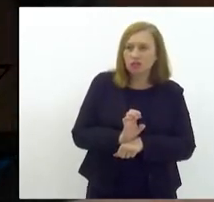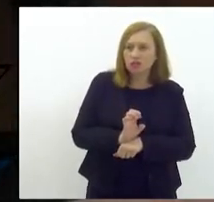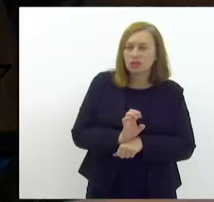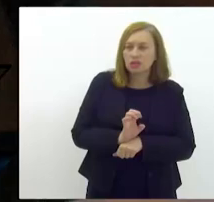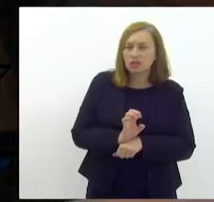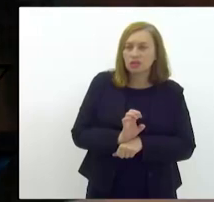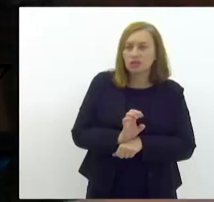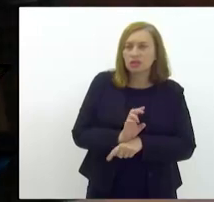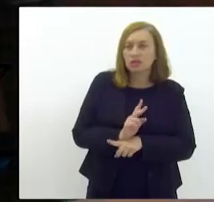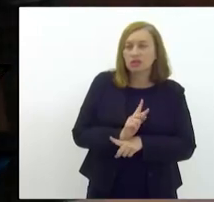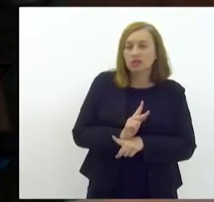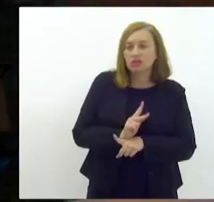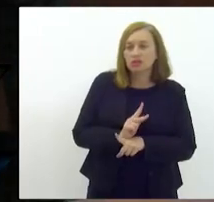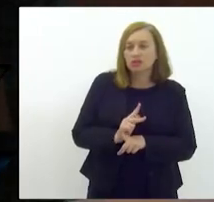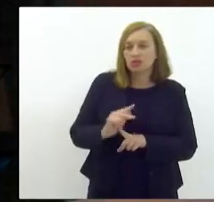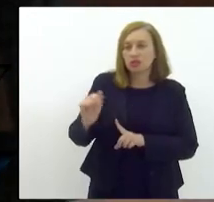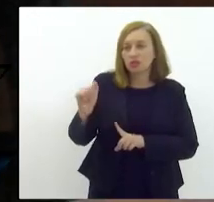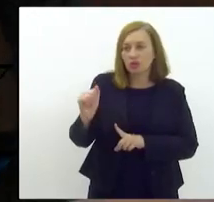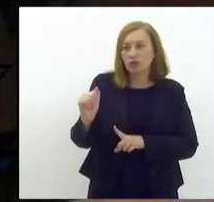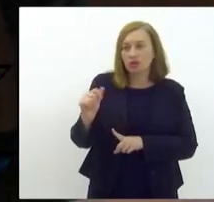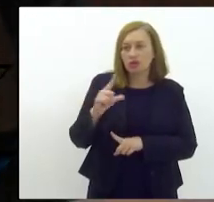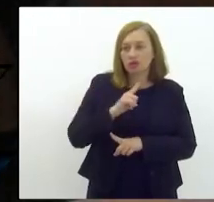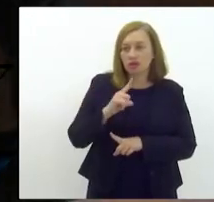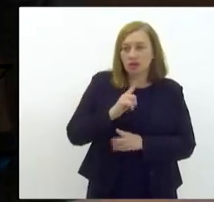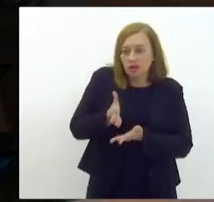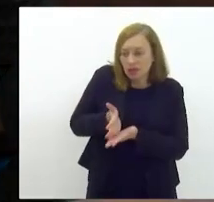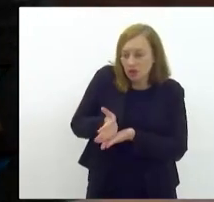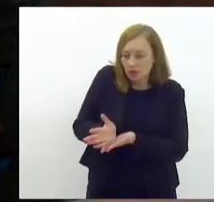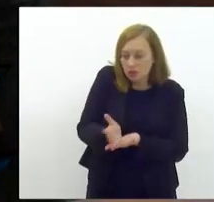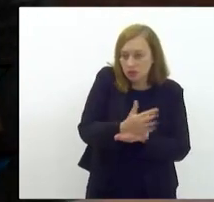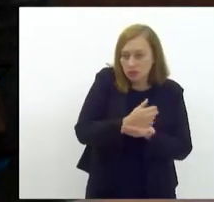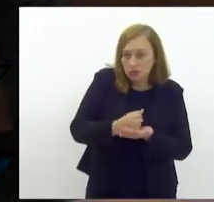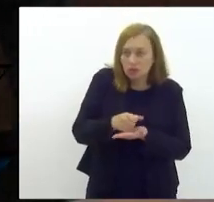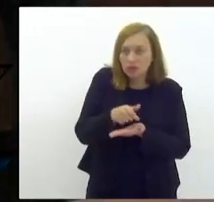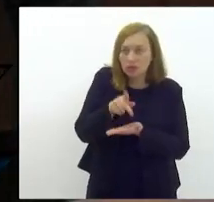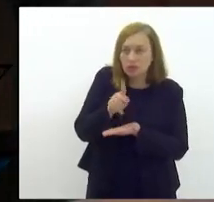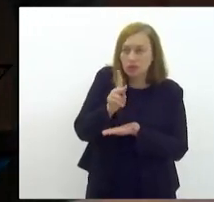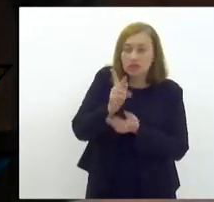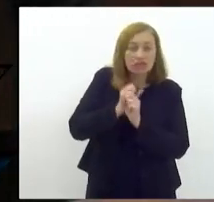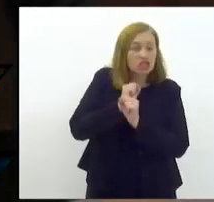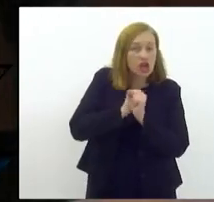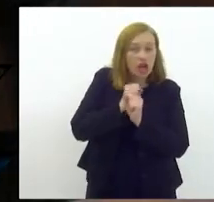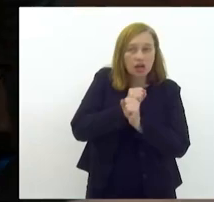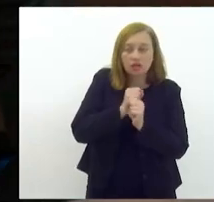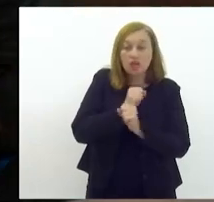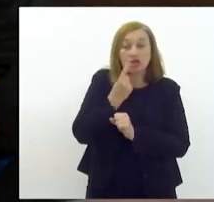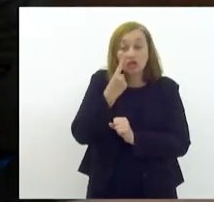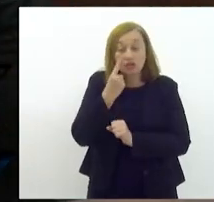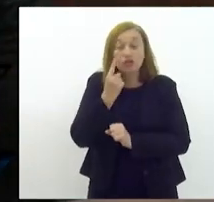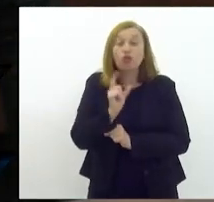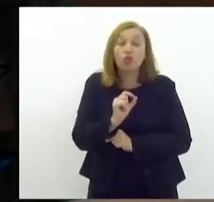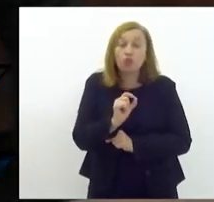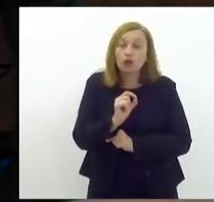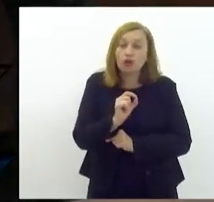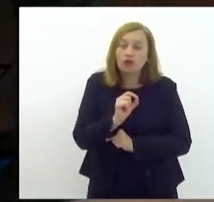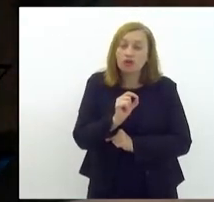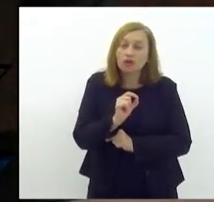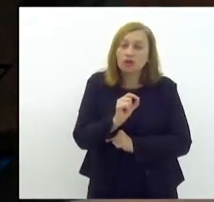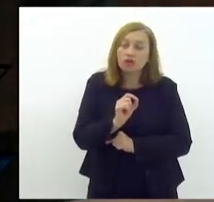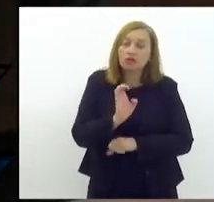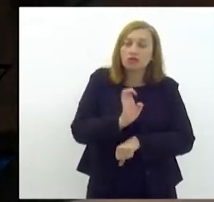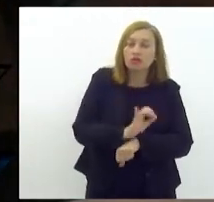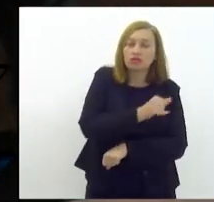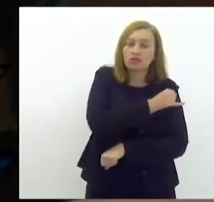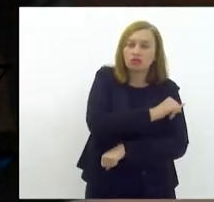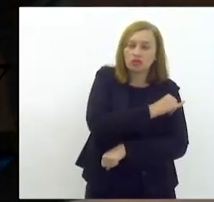Estados campeões da arrecadação por exemplo de royalties durante muitos anos e a gente viu jorrar no estado